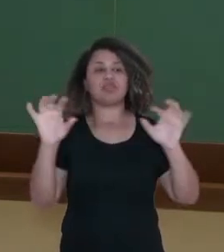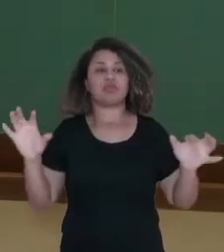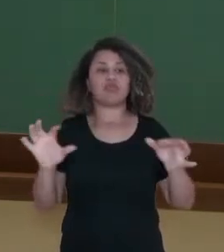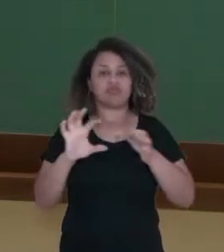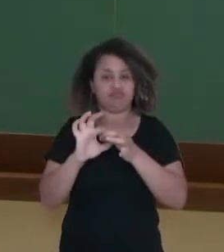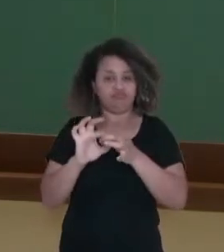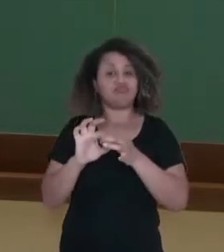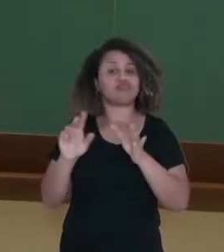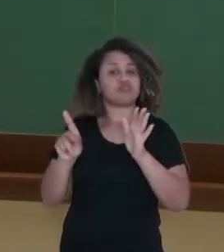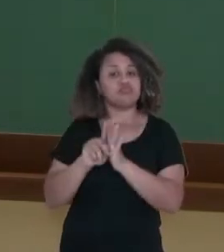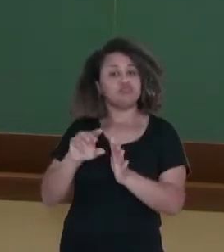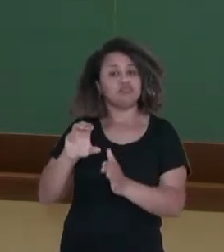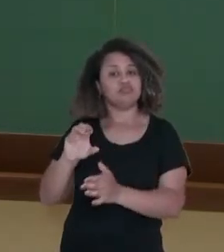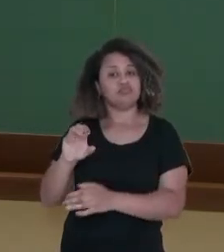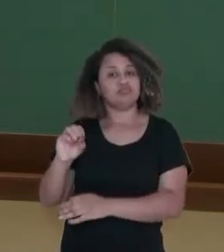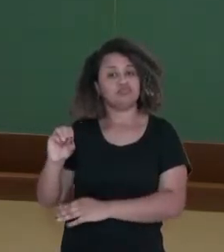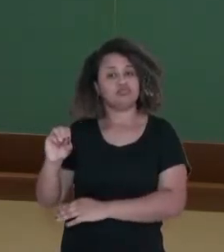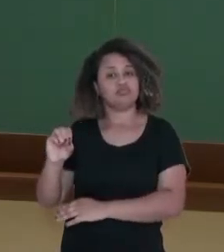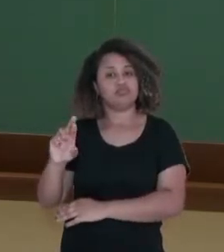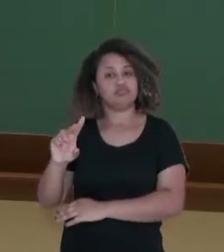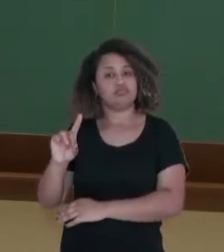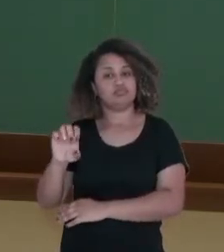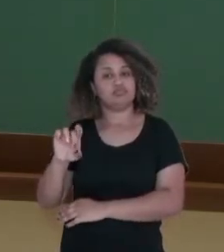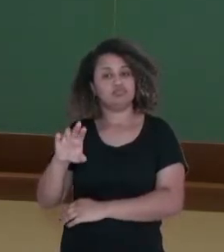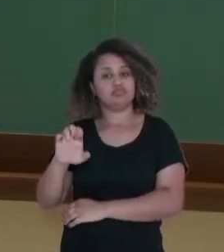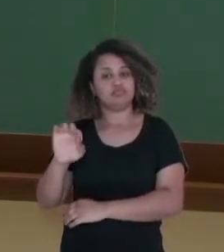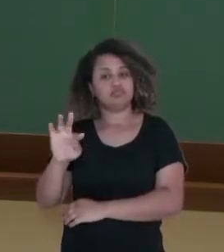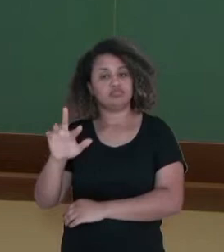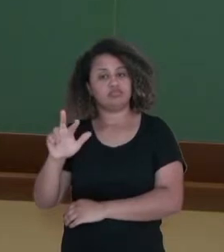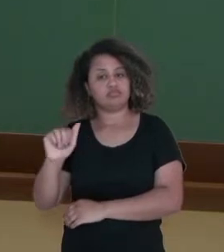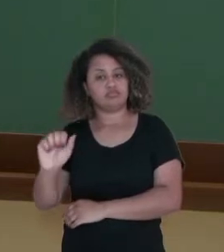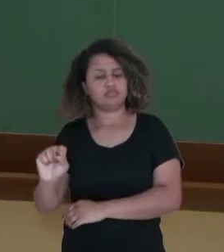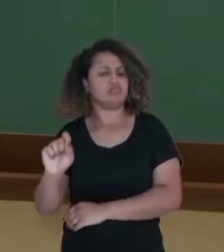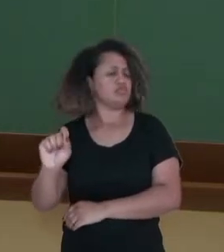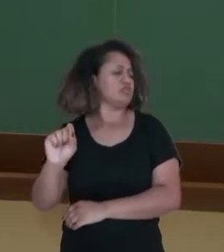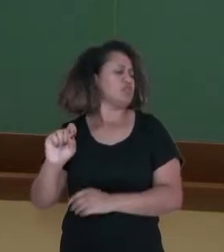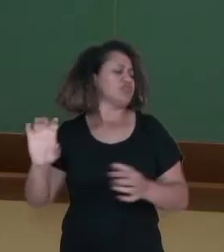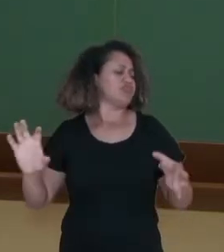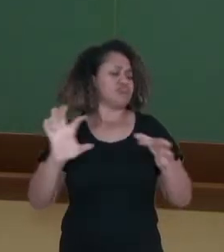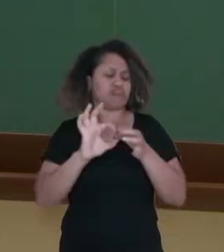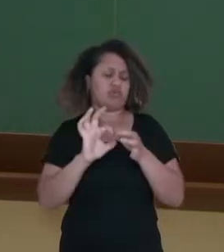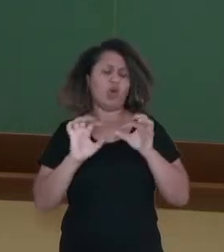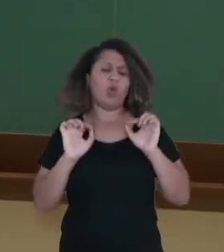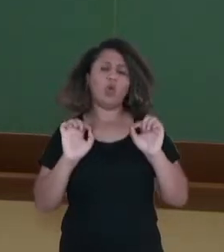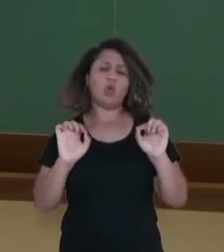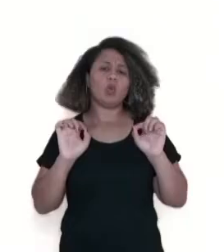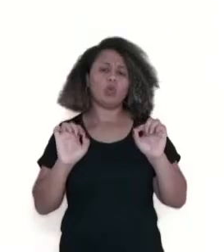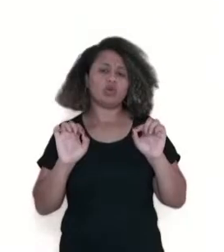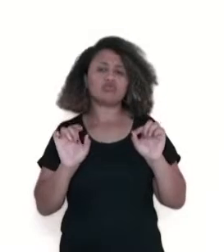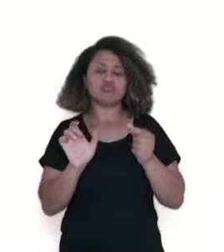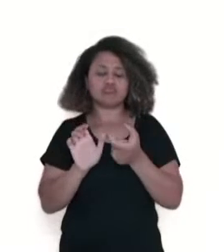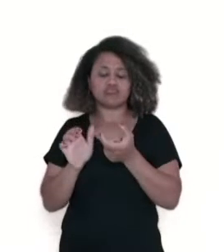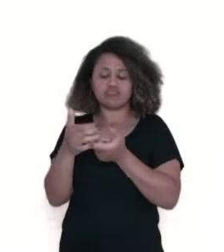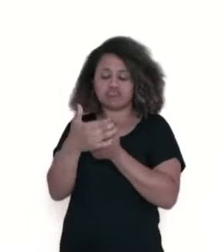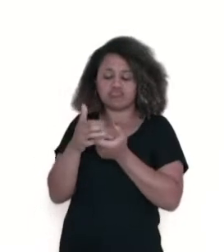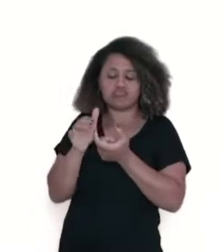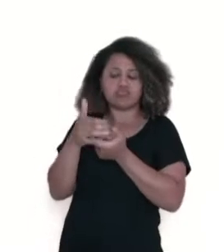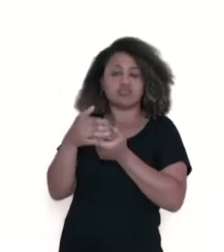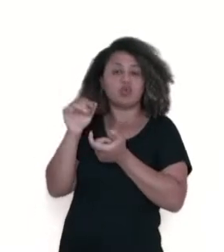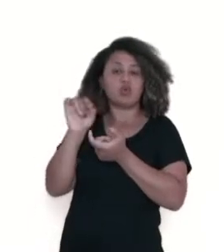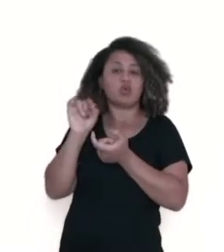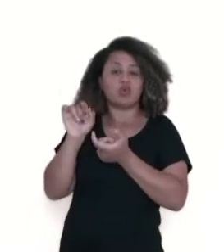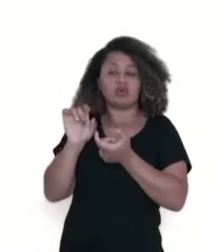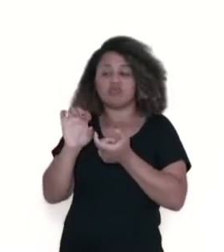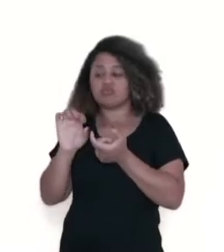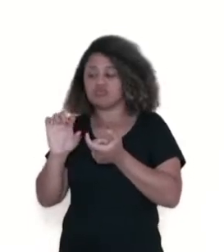conjunções coordenativas. Bom, primeiramente, o que são conjunções? Conjunções são termos que